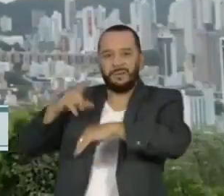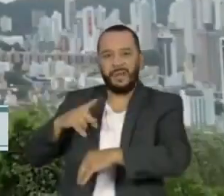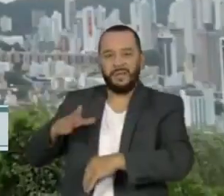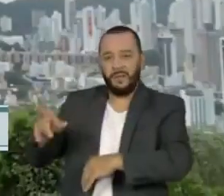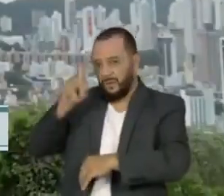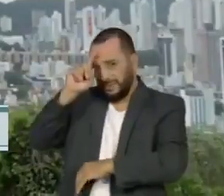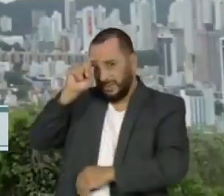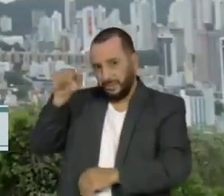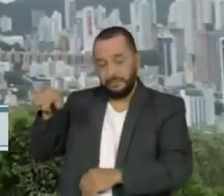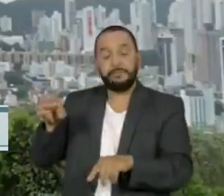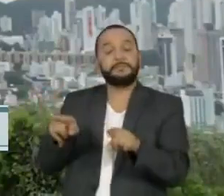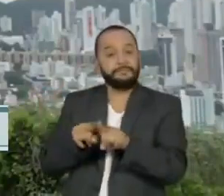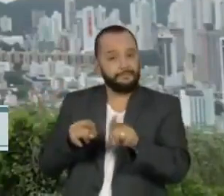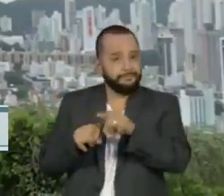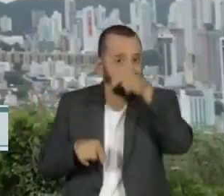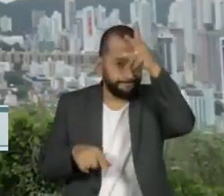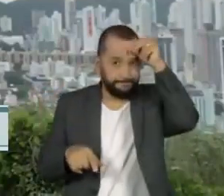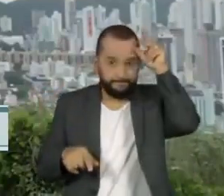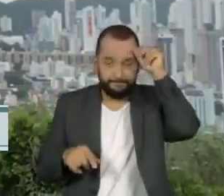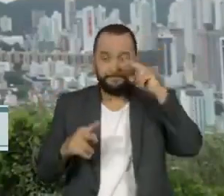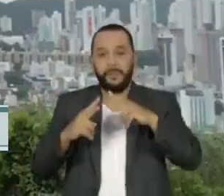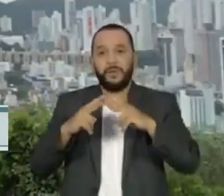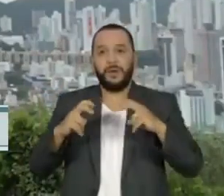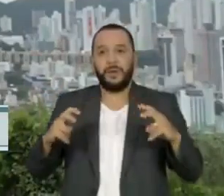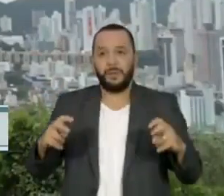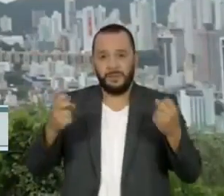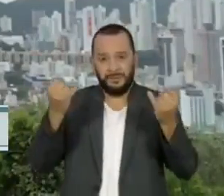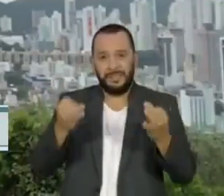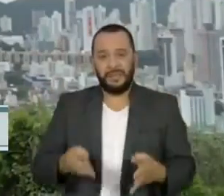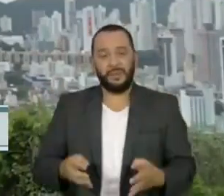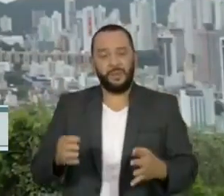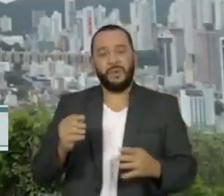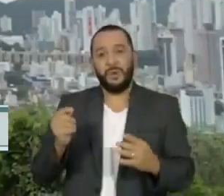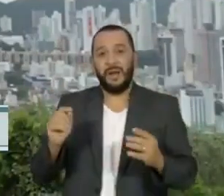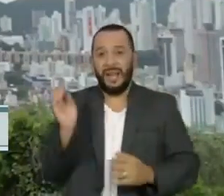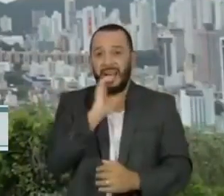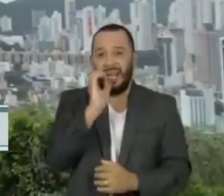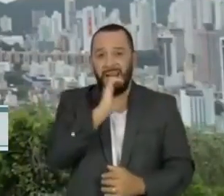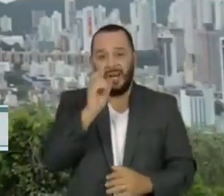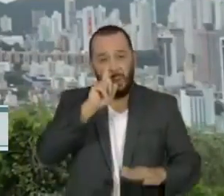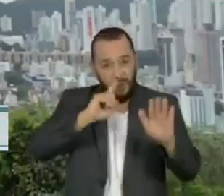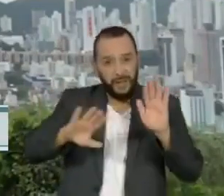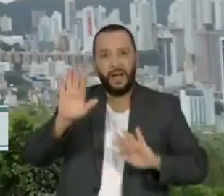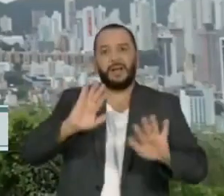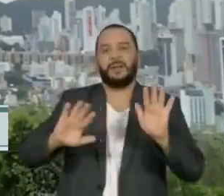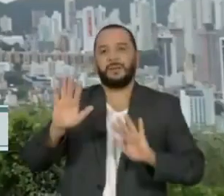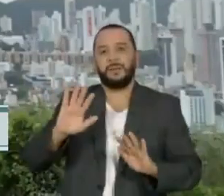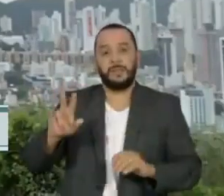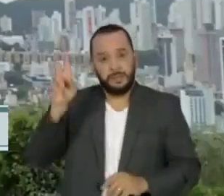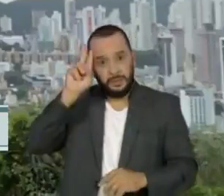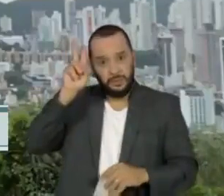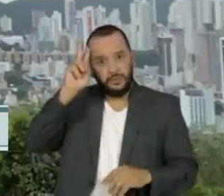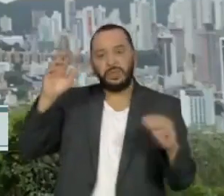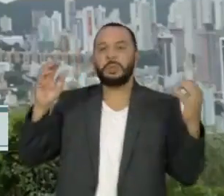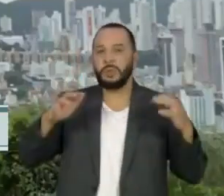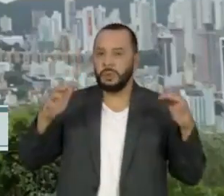do dia, a Prefeitura de Florianópolis decretou estado de emergência. Para esta segunda, a previsão é de chuva